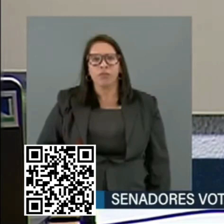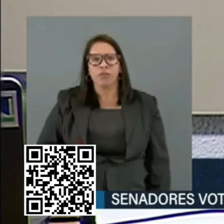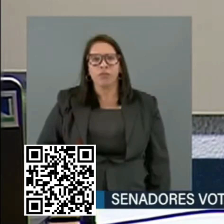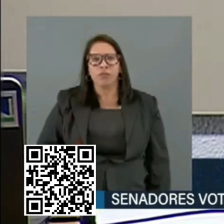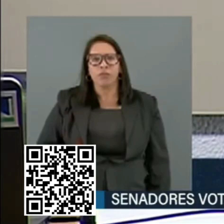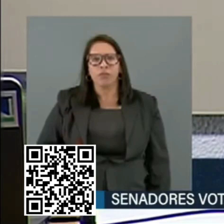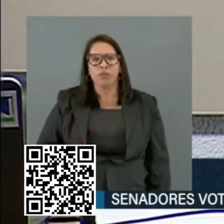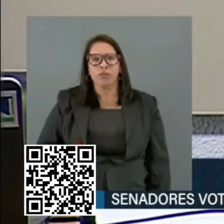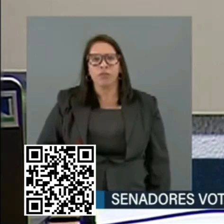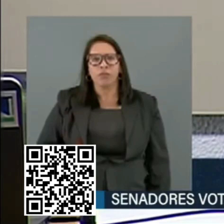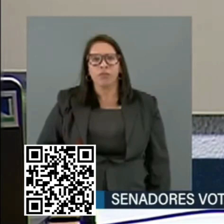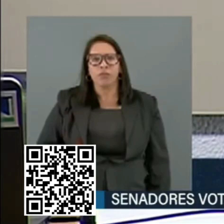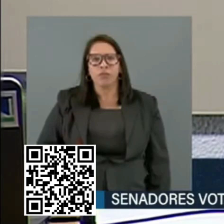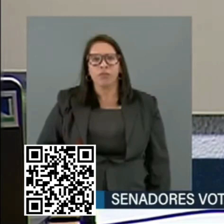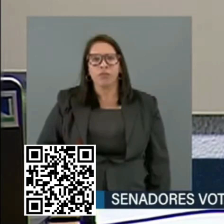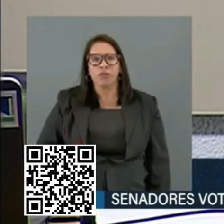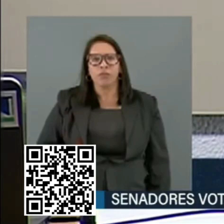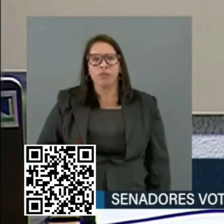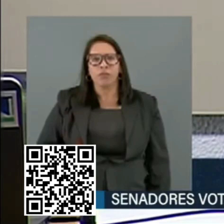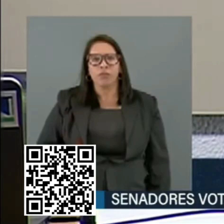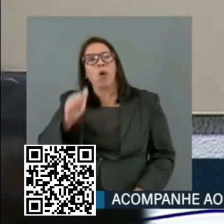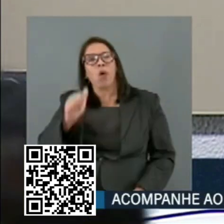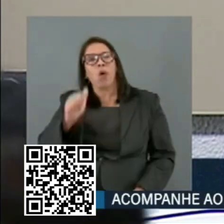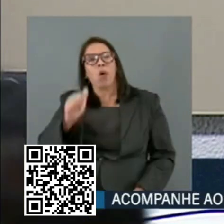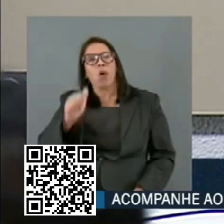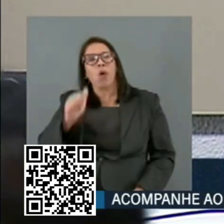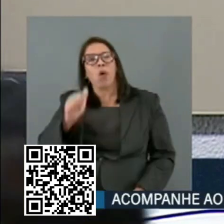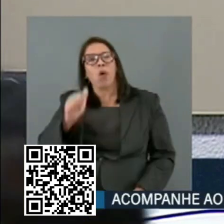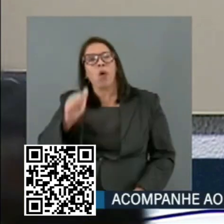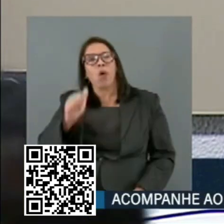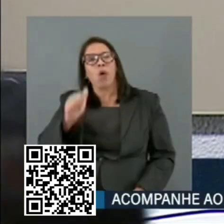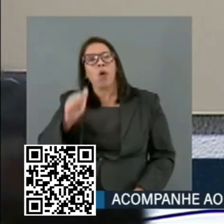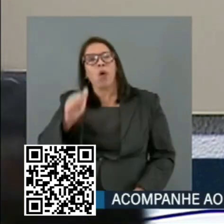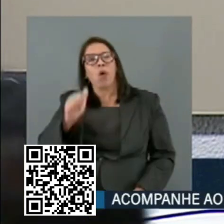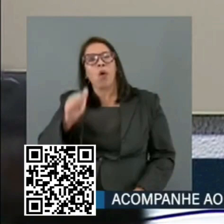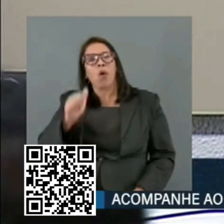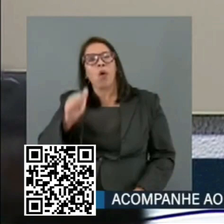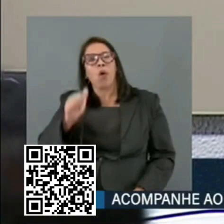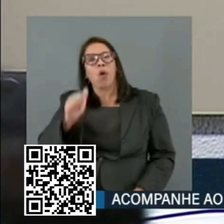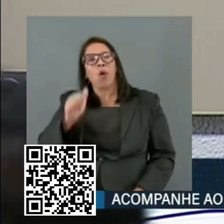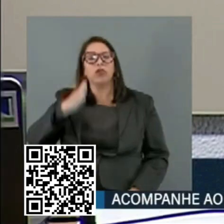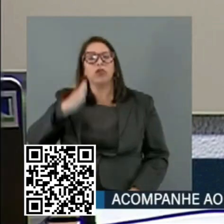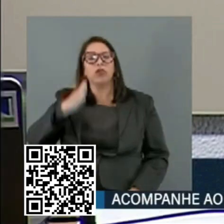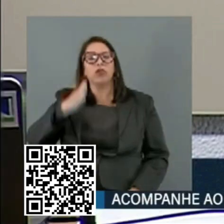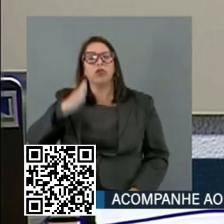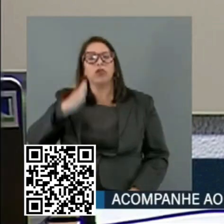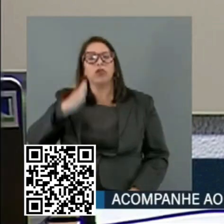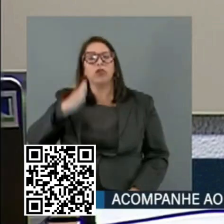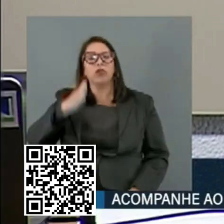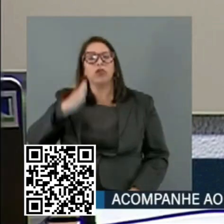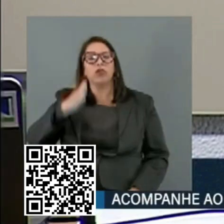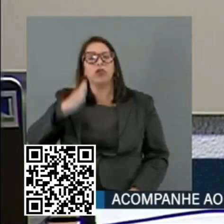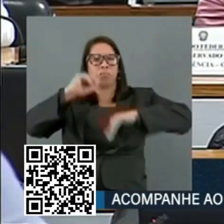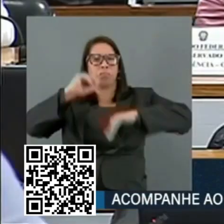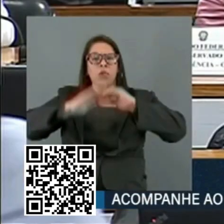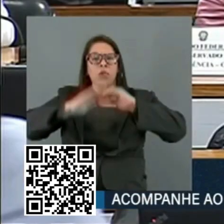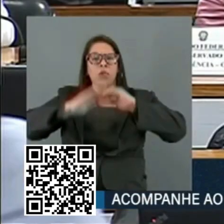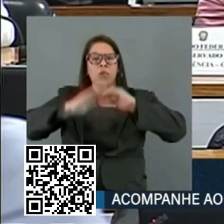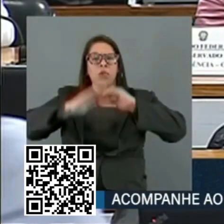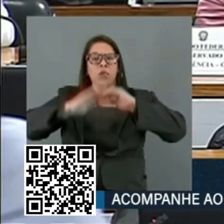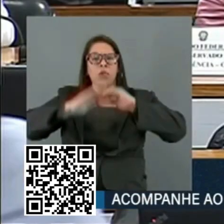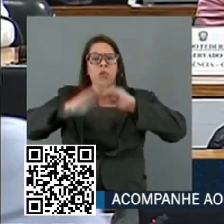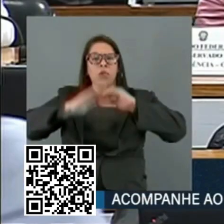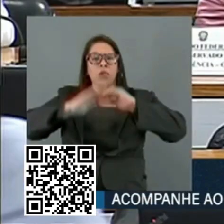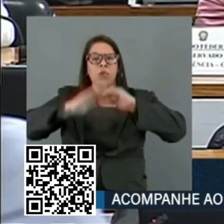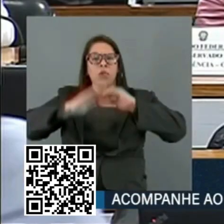Zanin Martins, uma mulher forte e advogada de estatura reconhecida. Com ela formei a